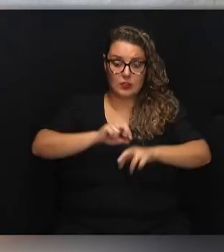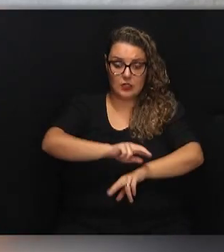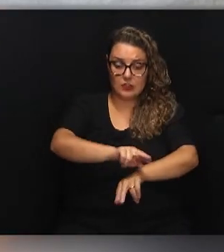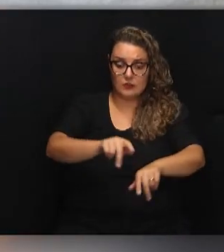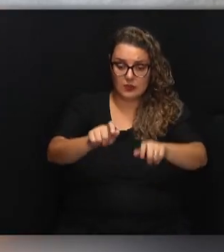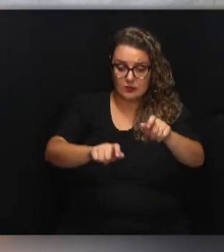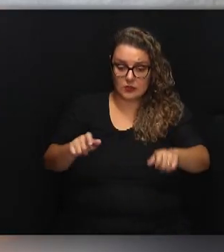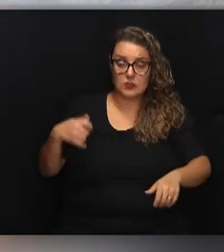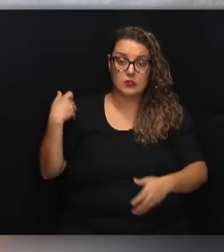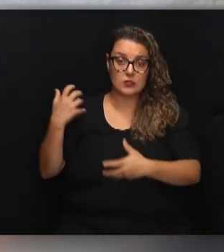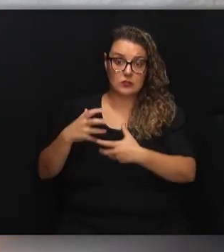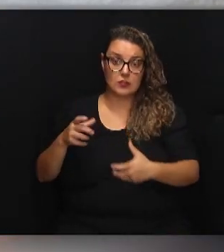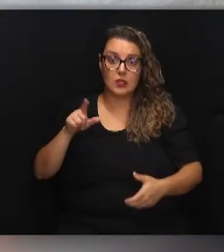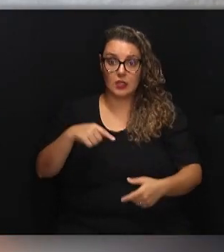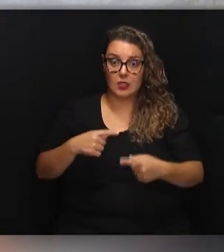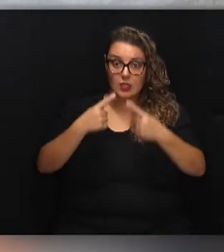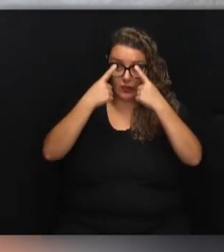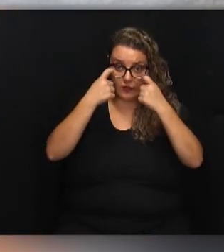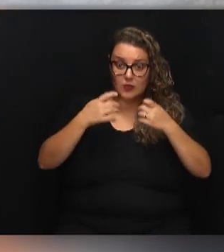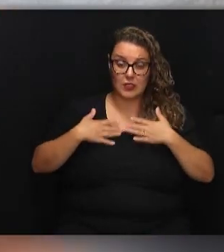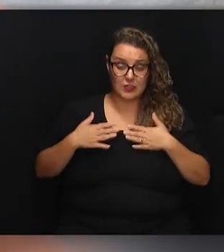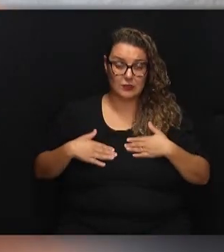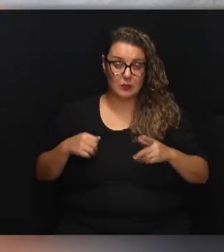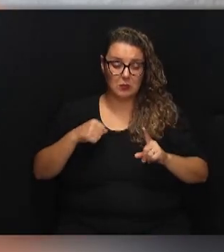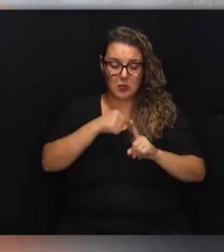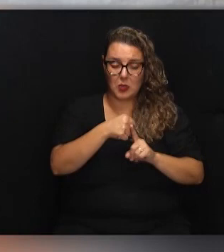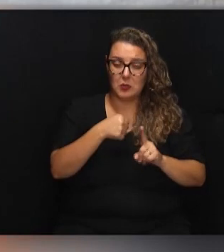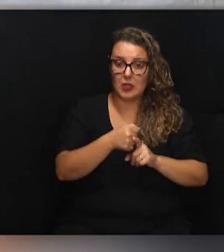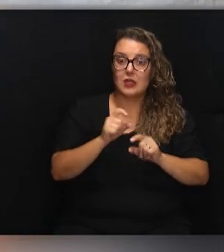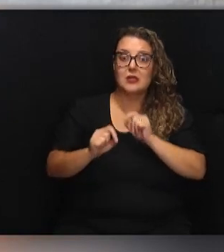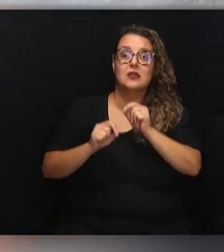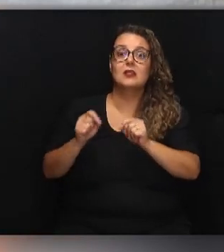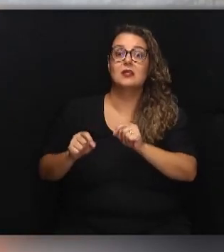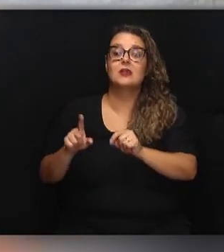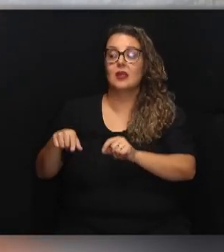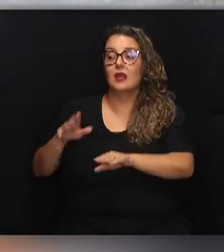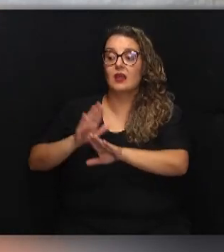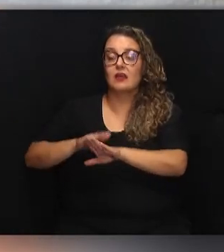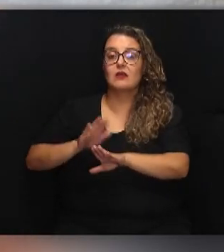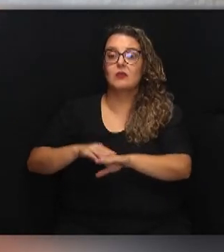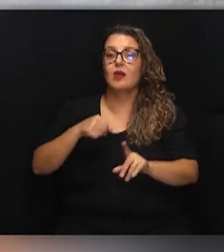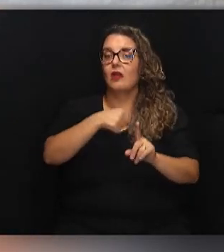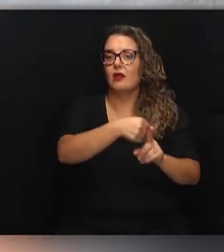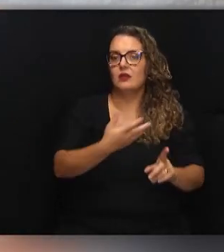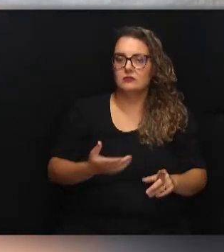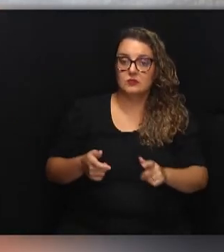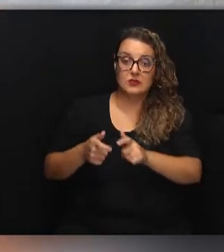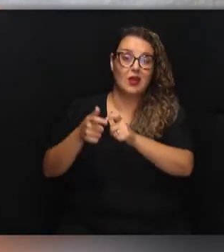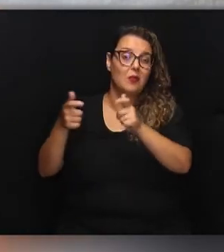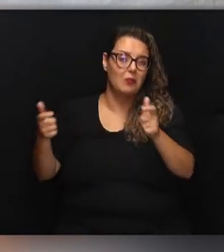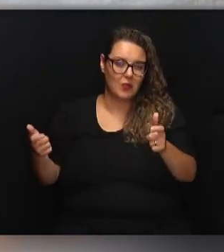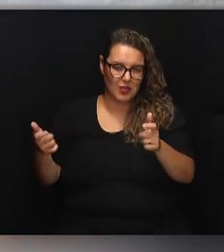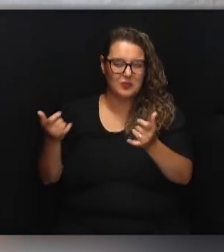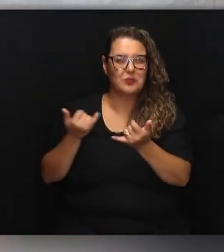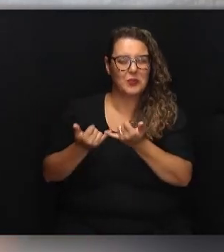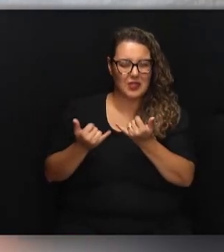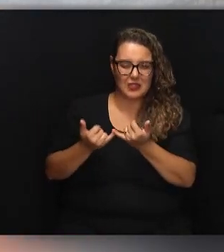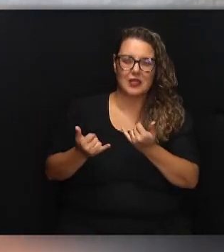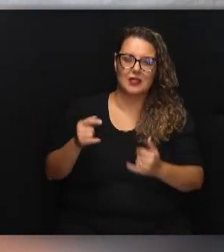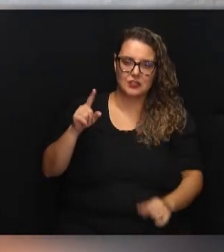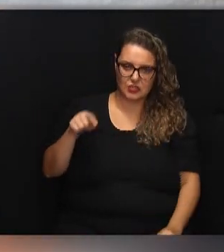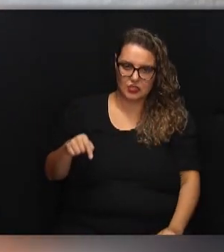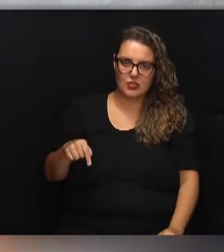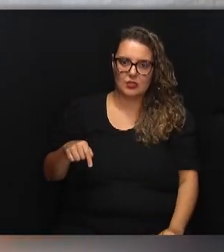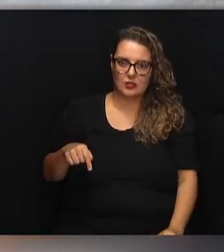idosos é a violência física. E quem são esses autores da violência? Muitas vezes, na maioria das vezes, metade disso